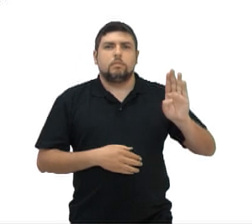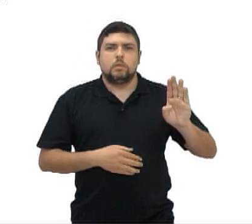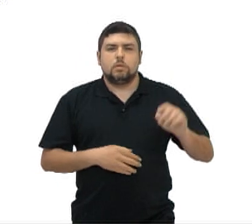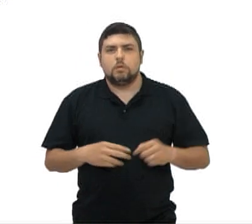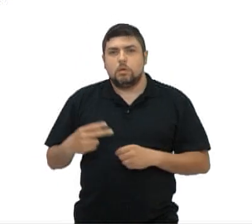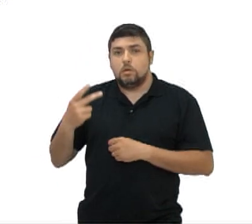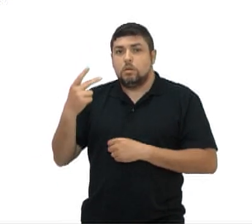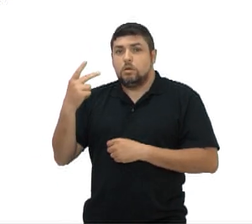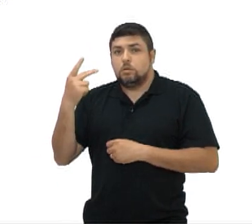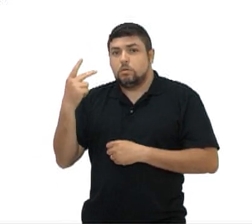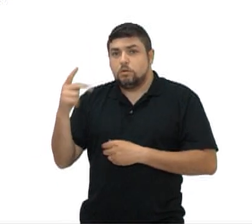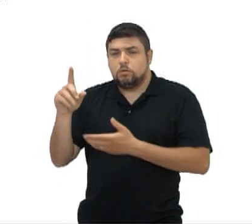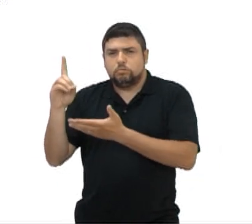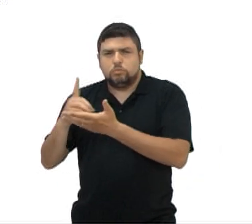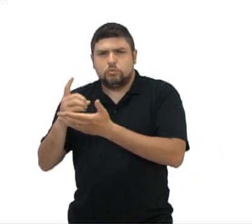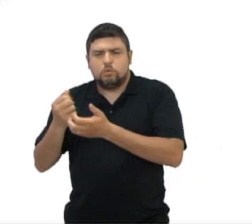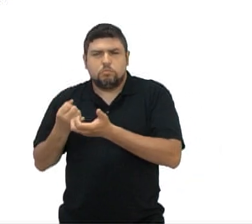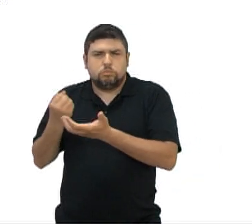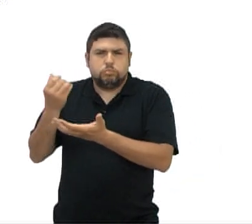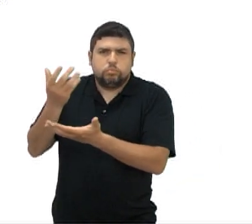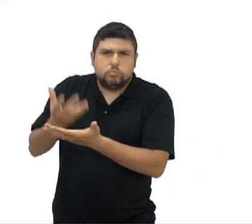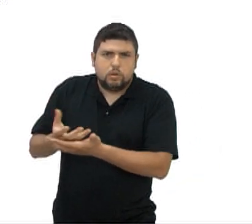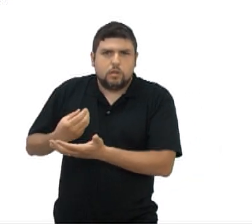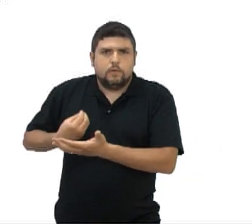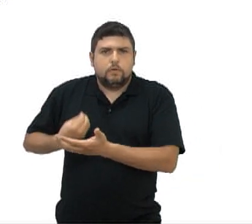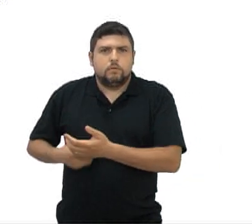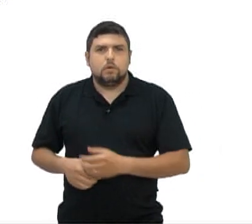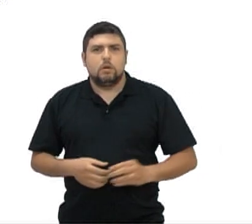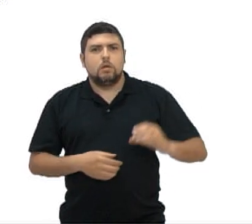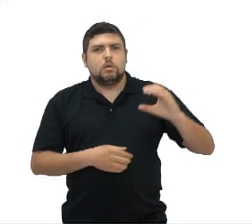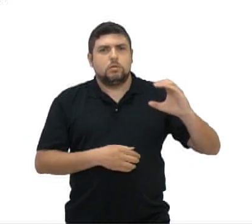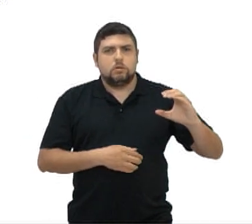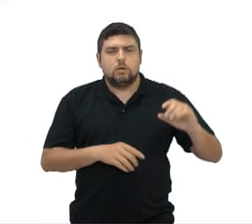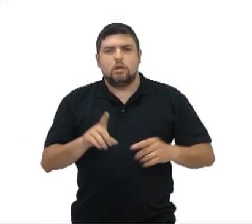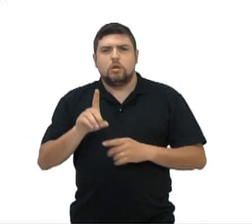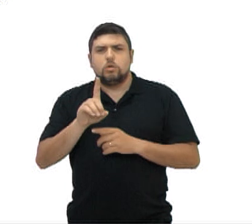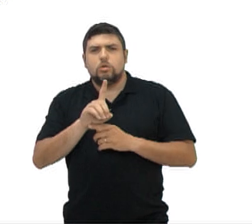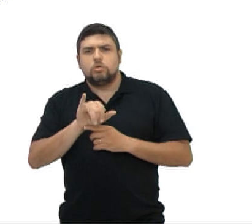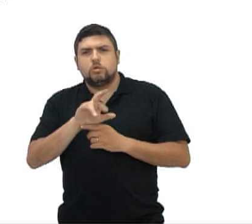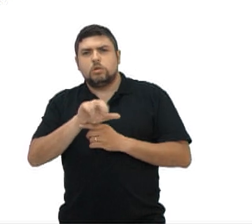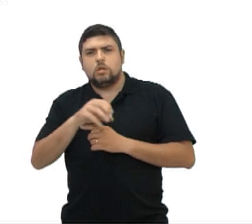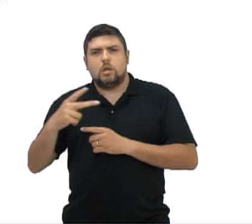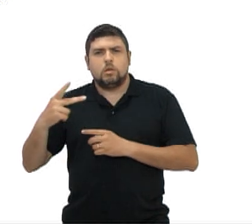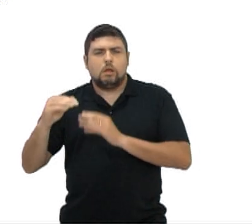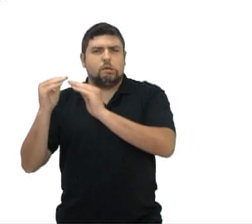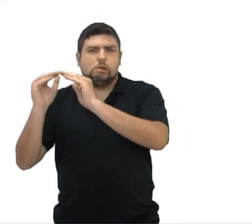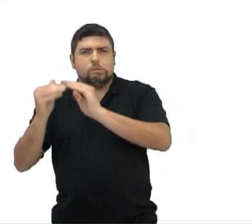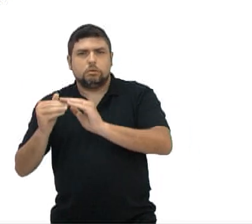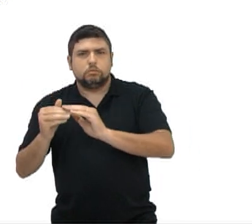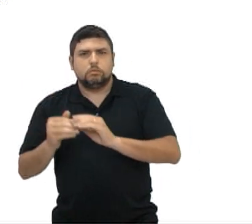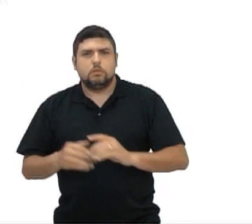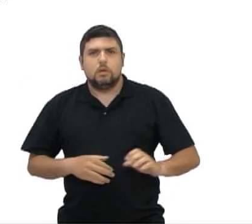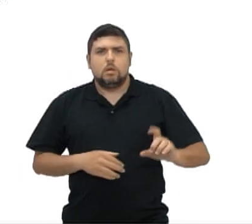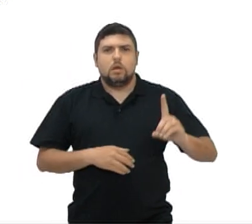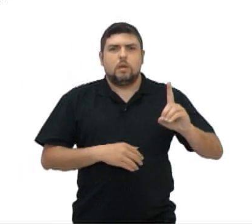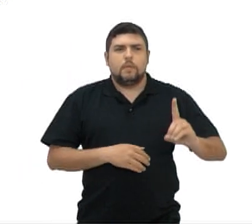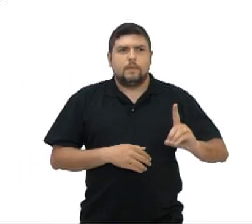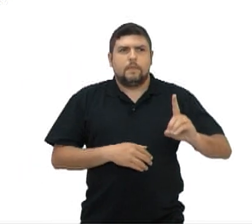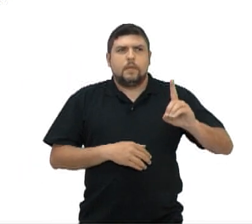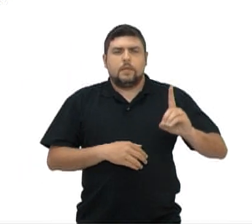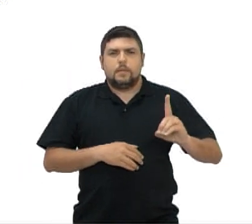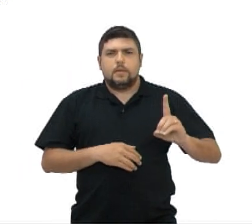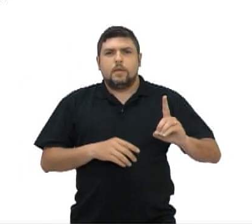vida miserável. C, diário de uma favelada. Ou D, que efeito surpreendente faz a comida? Tentem